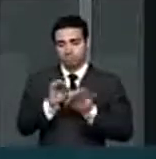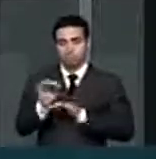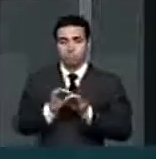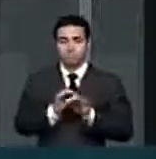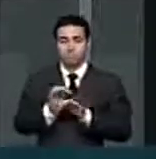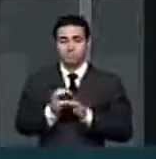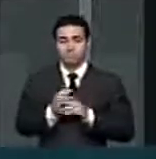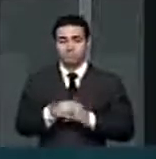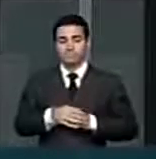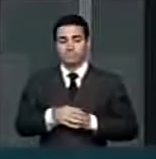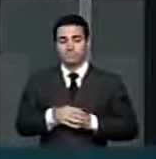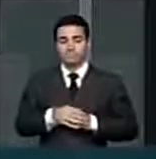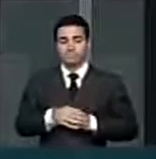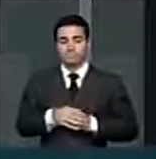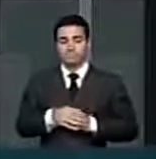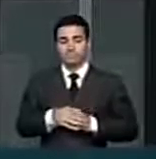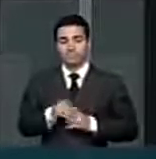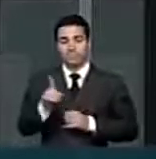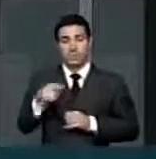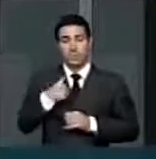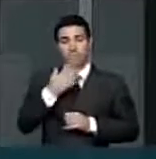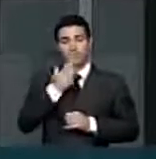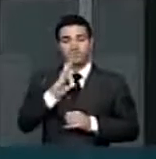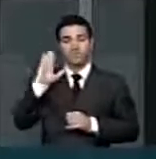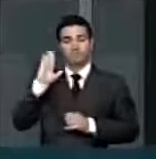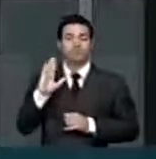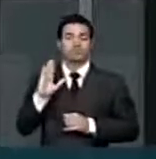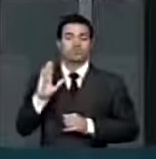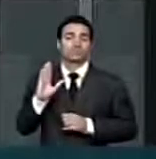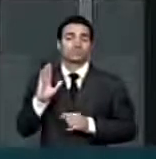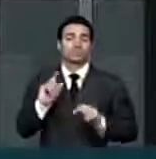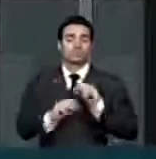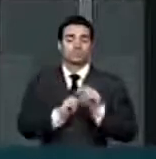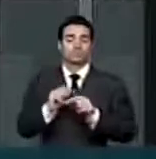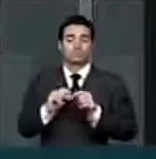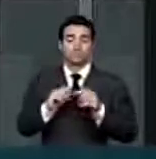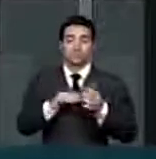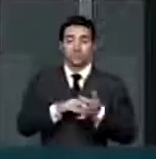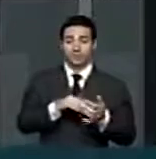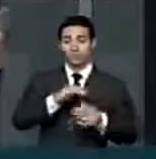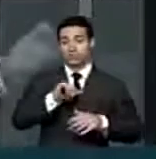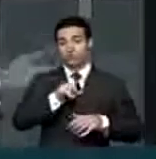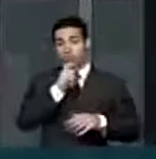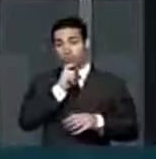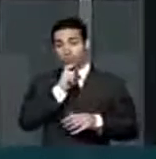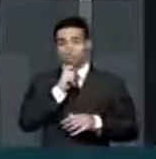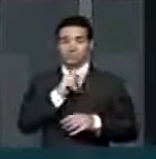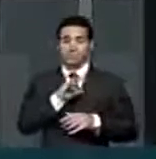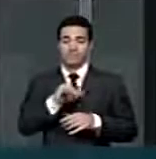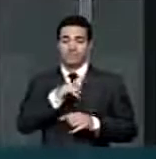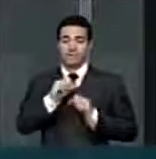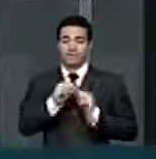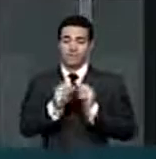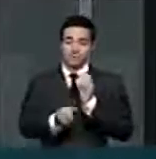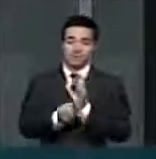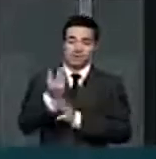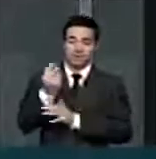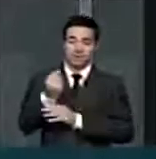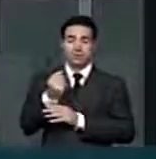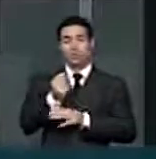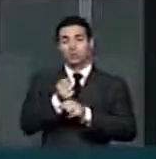biênio, ele prometeu que até julho teria implantado